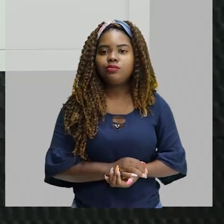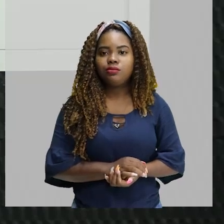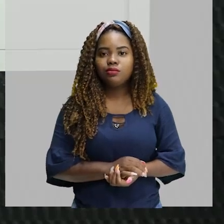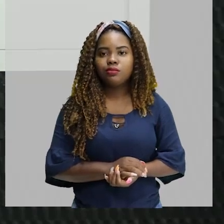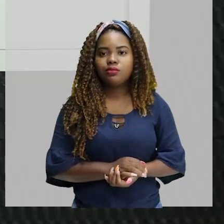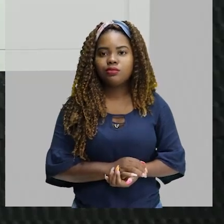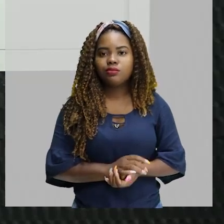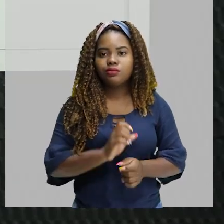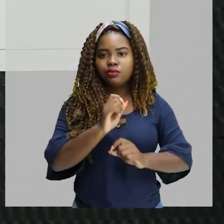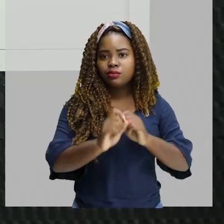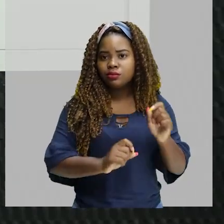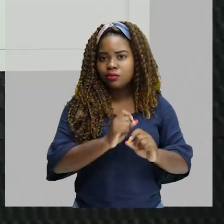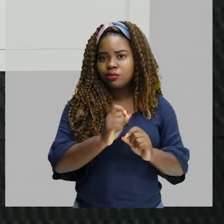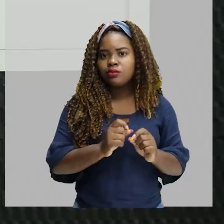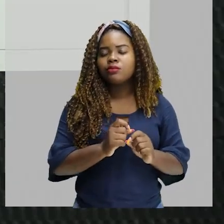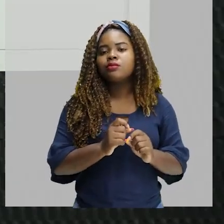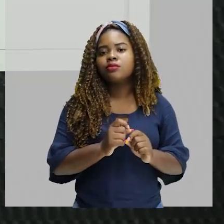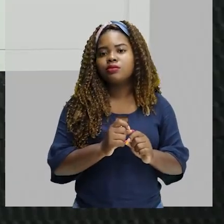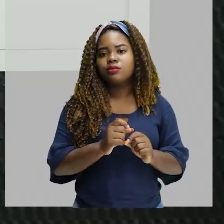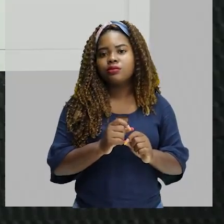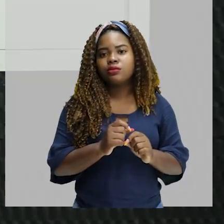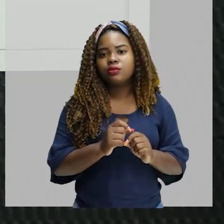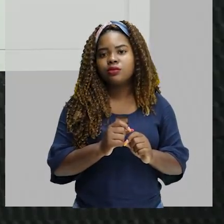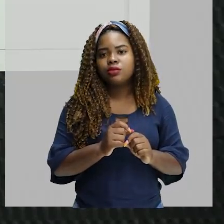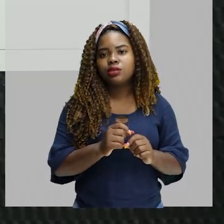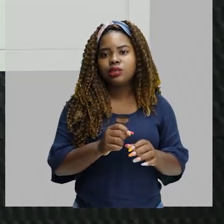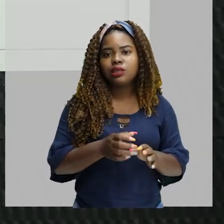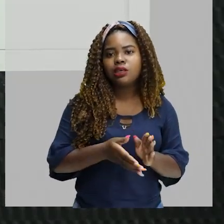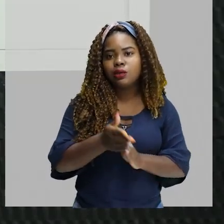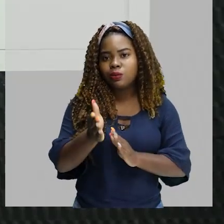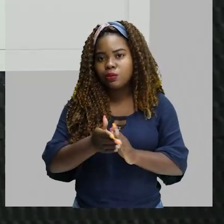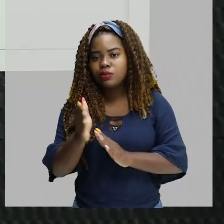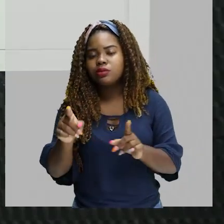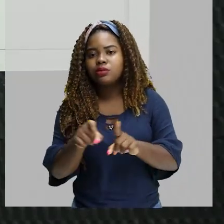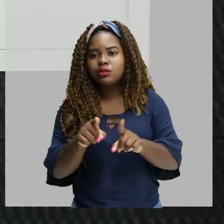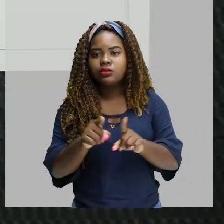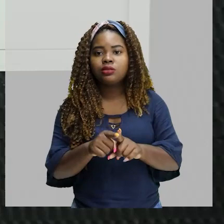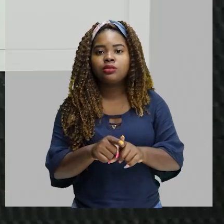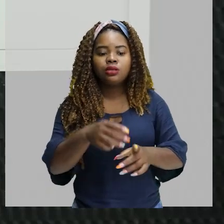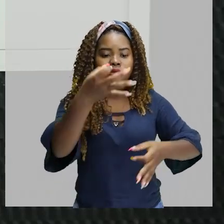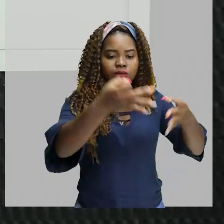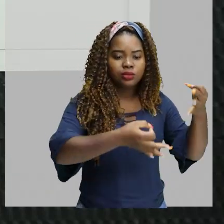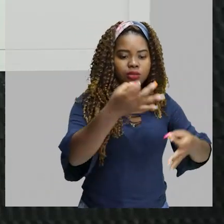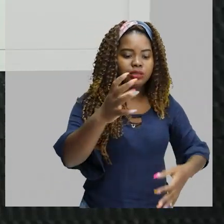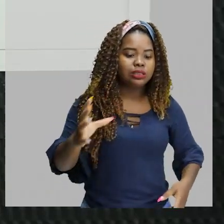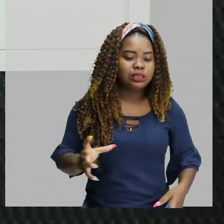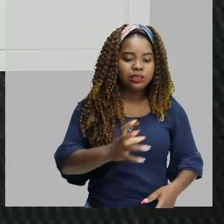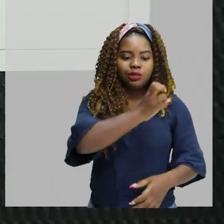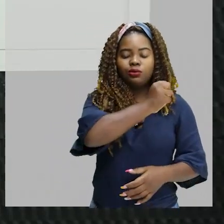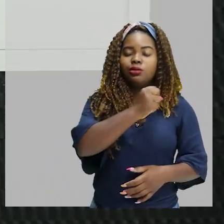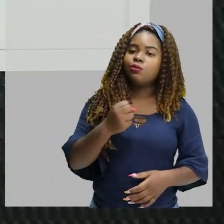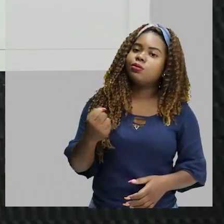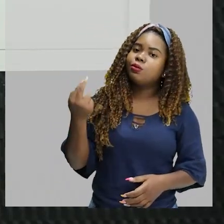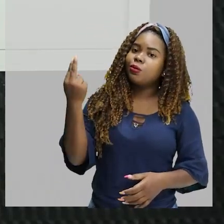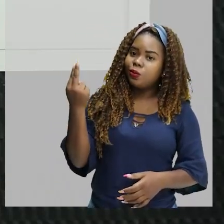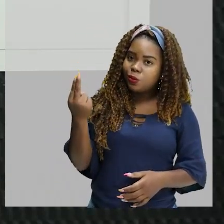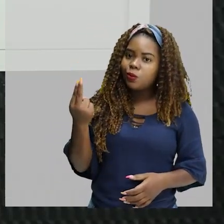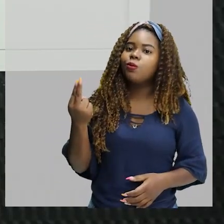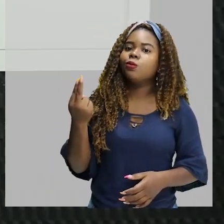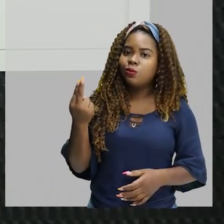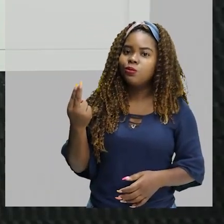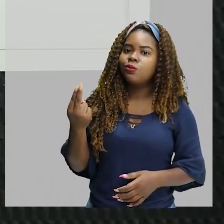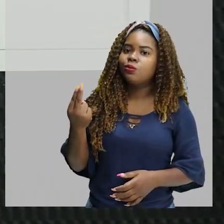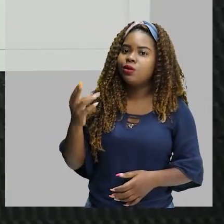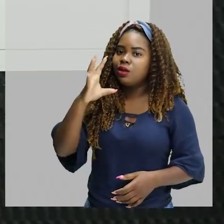esta condição de salvação ou de condenação eterna. Correto? Então,